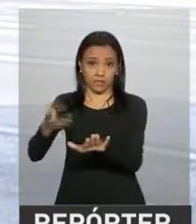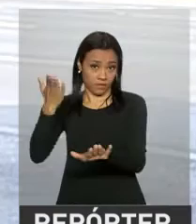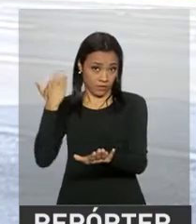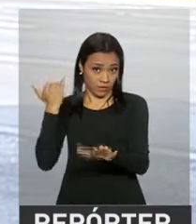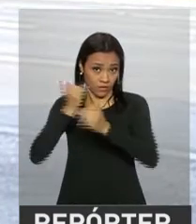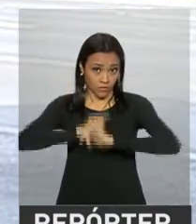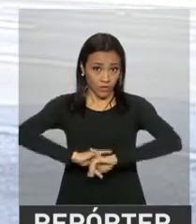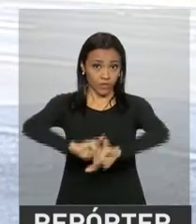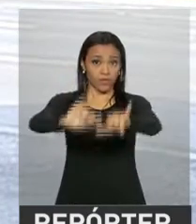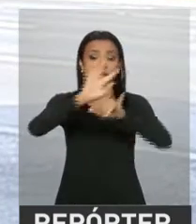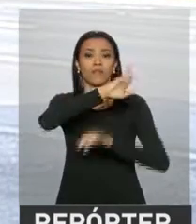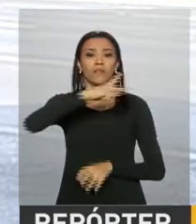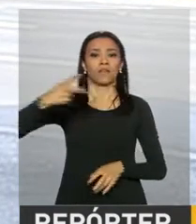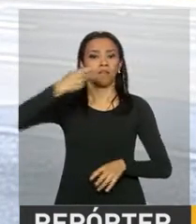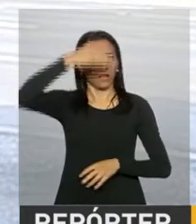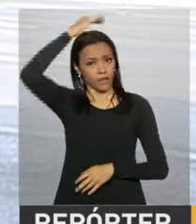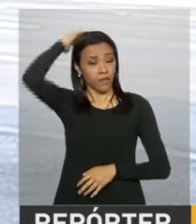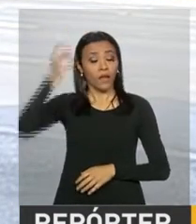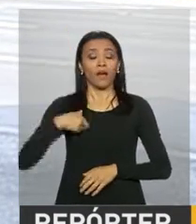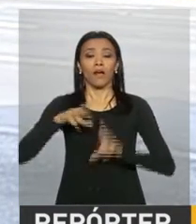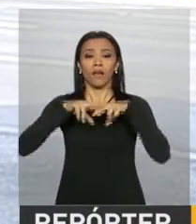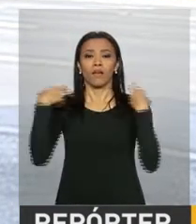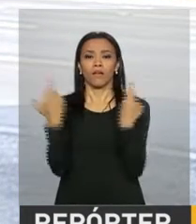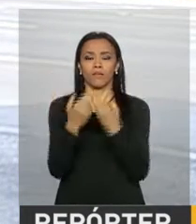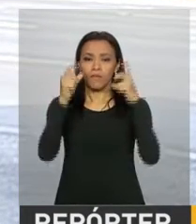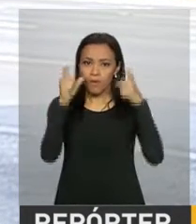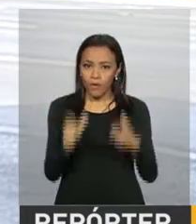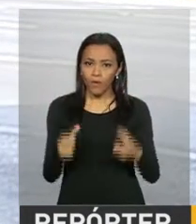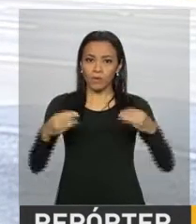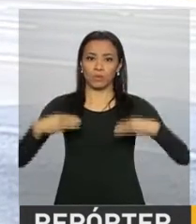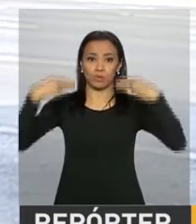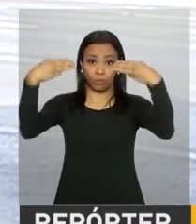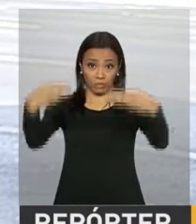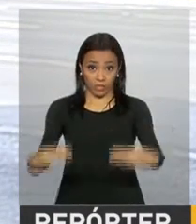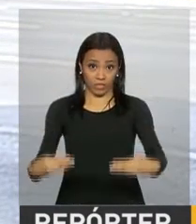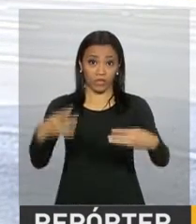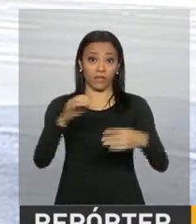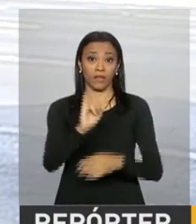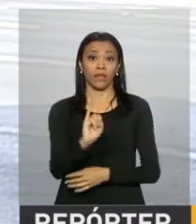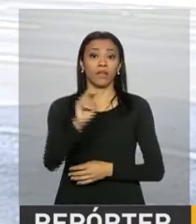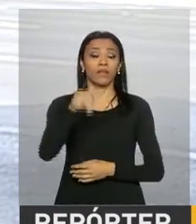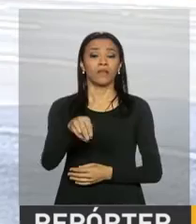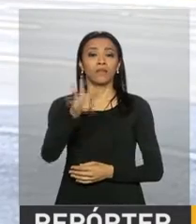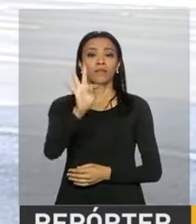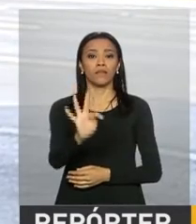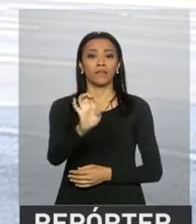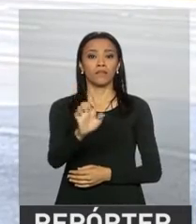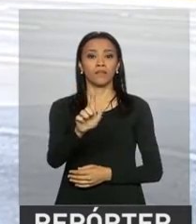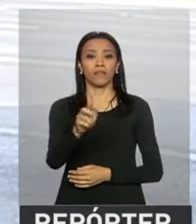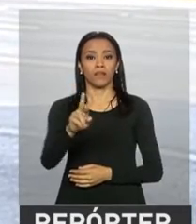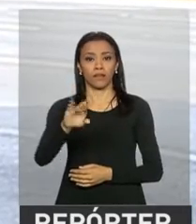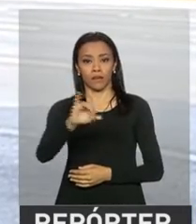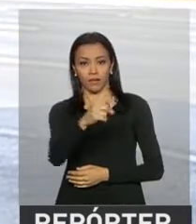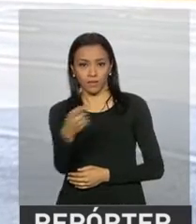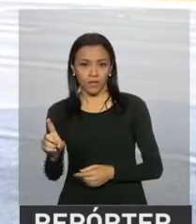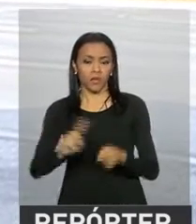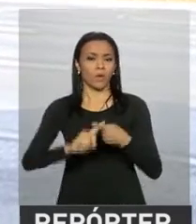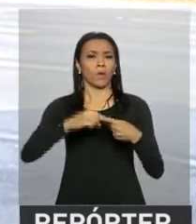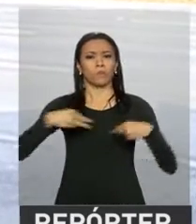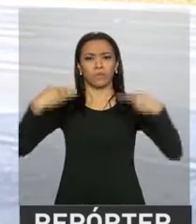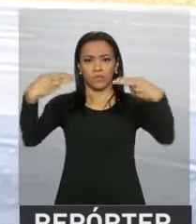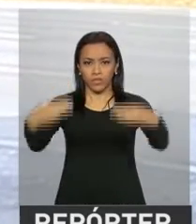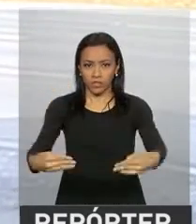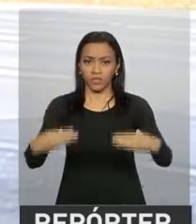exercício, Michel Temer. A reunião será no Ministério da Integração Nacional e vai contar com representantes dos ministérios do Meio